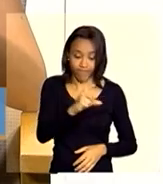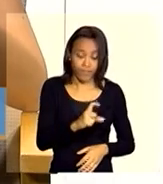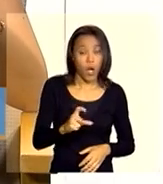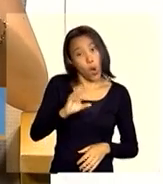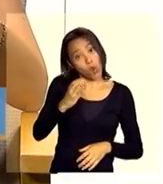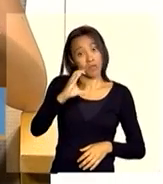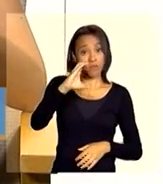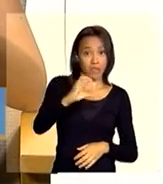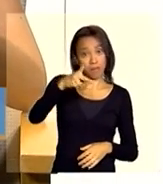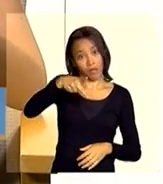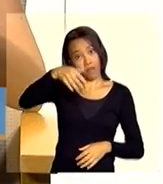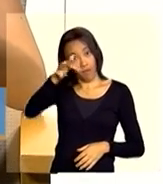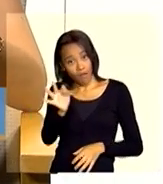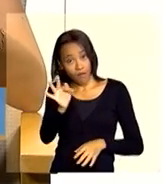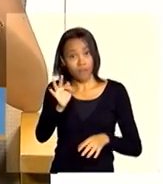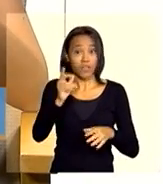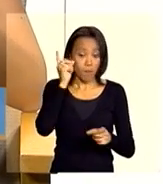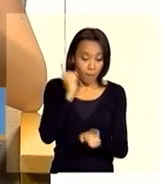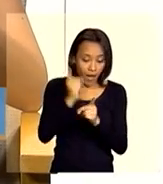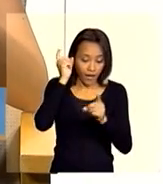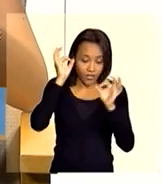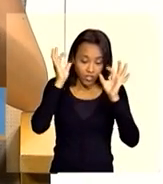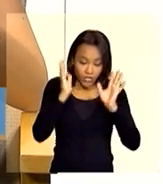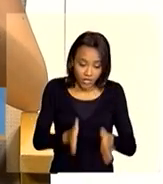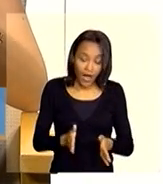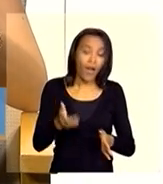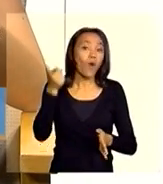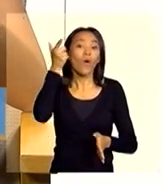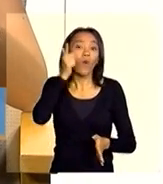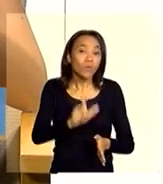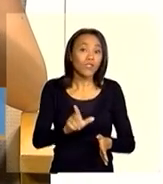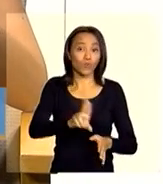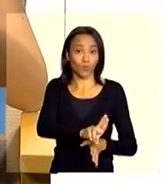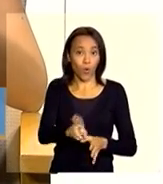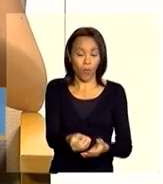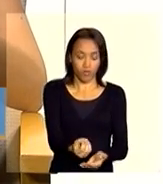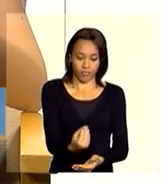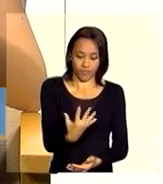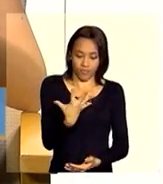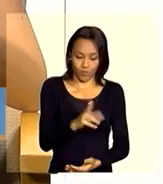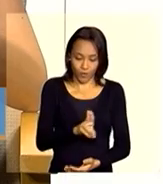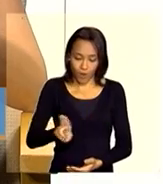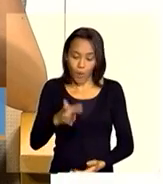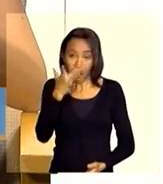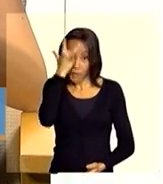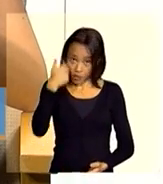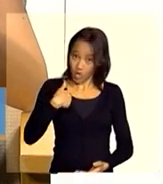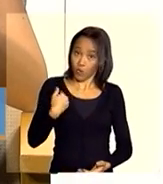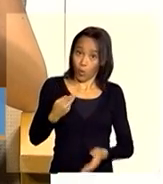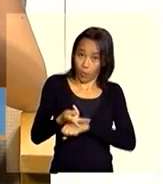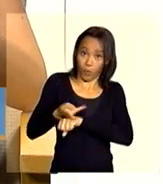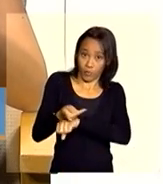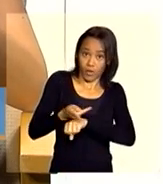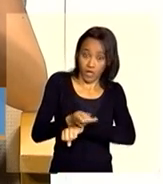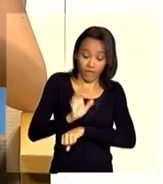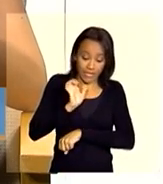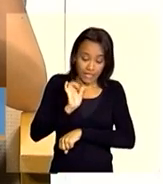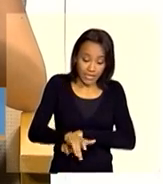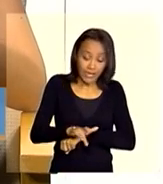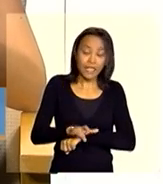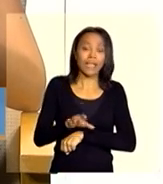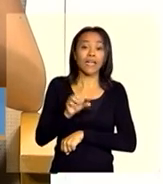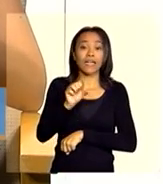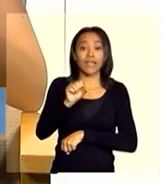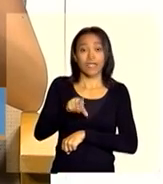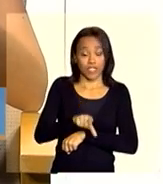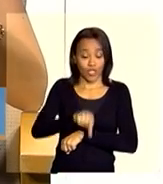CPF fez a pesquisa assim que o sistema retornar com o nome e o CPF de quem você está pesquisando você clica na opção